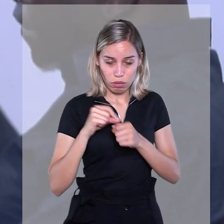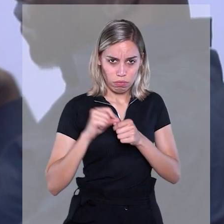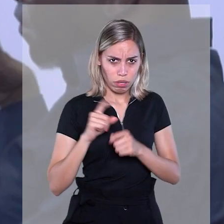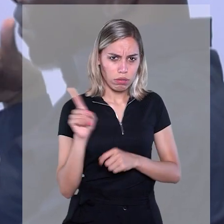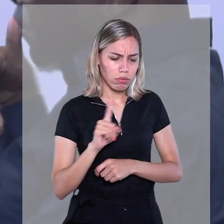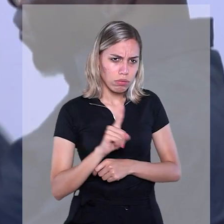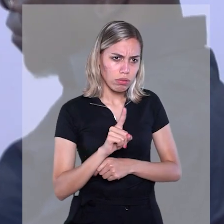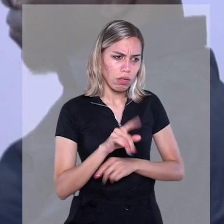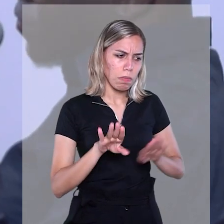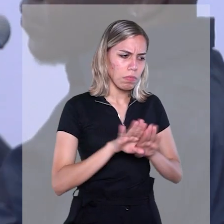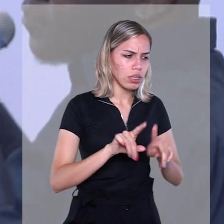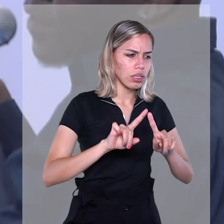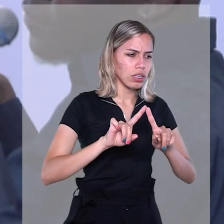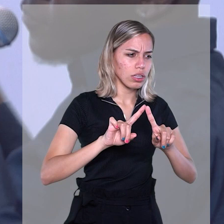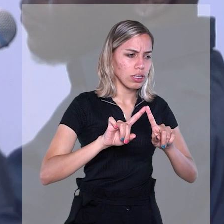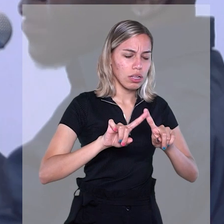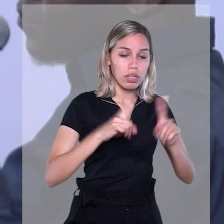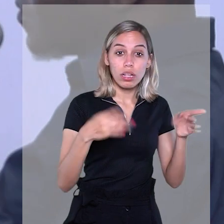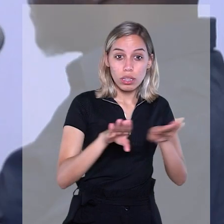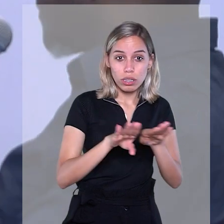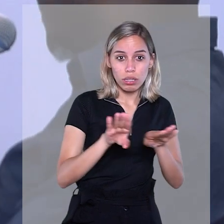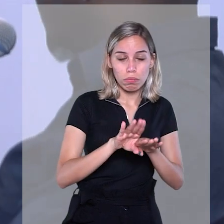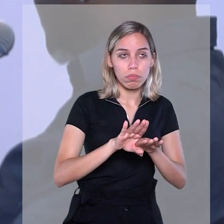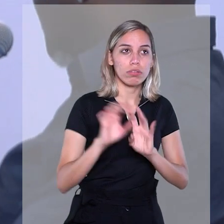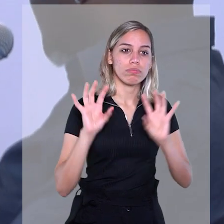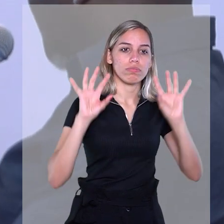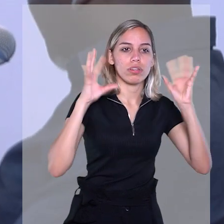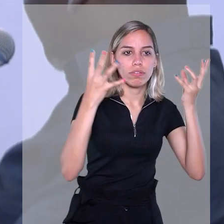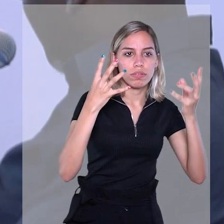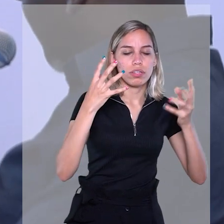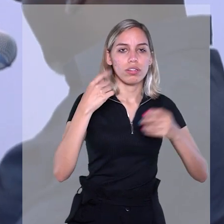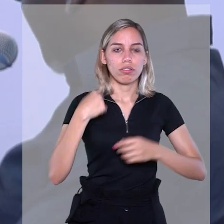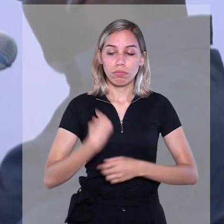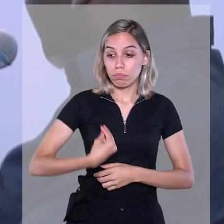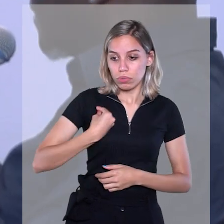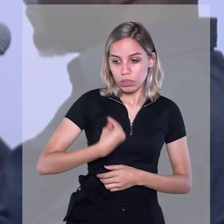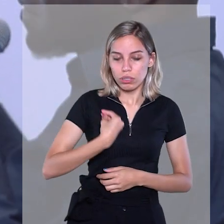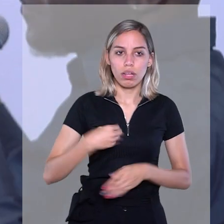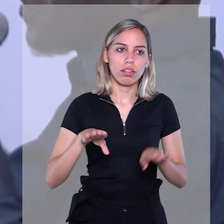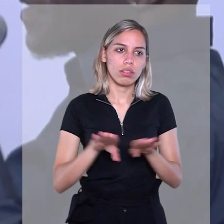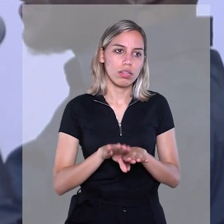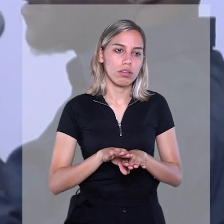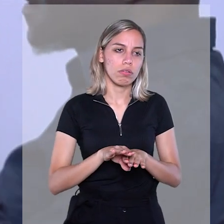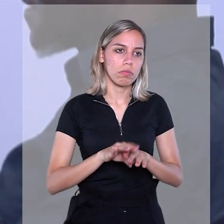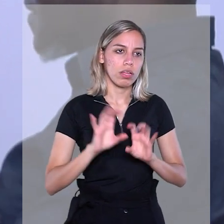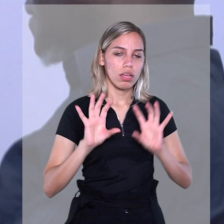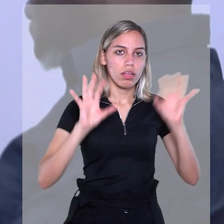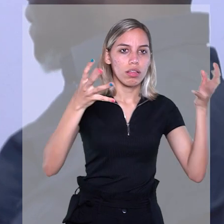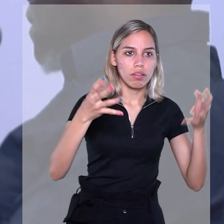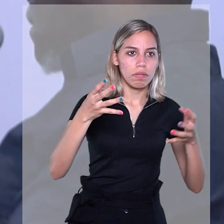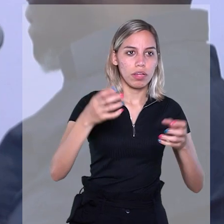acervo dos eventos dos quais eu fui curador, como Bienal Internacional de Poesia, Festival de Arte